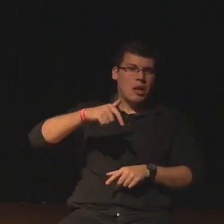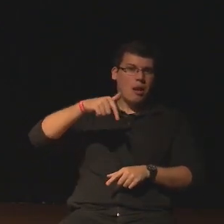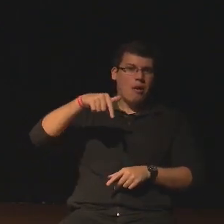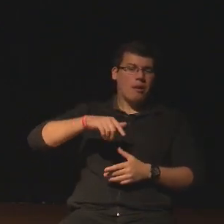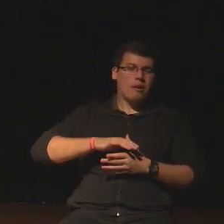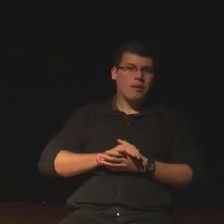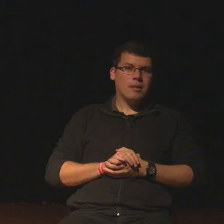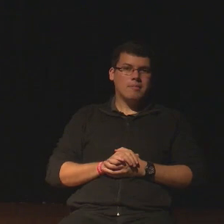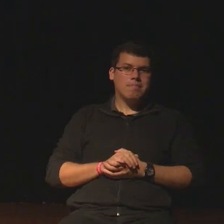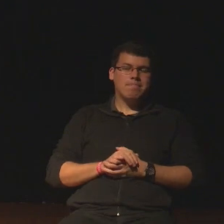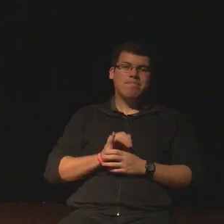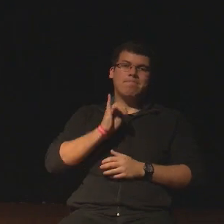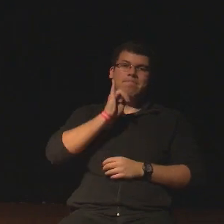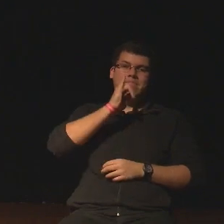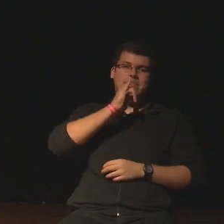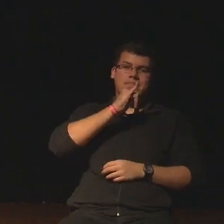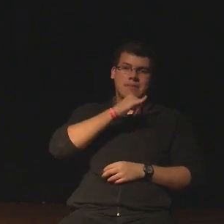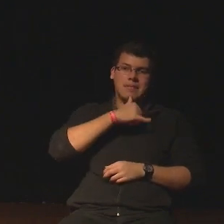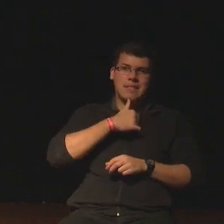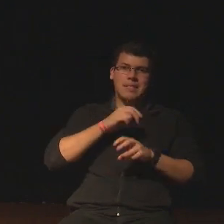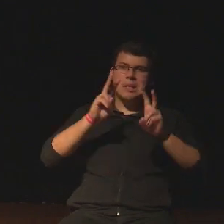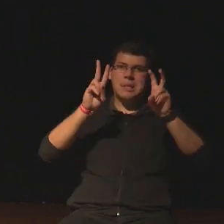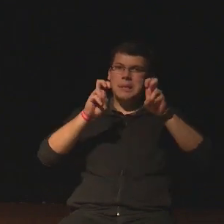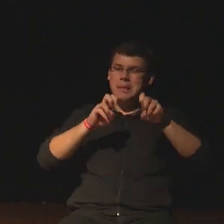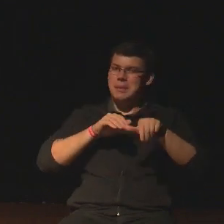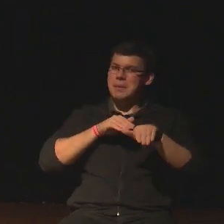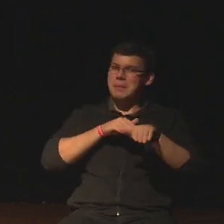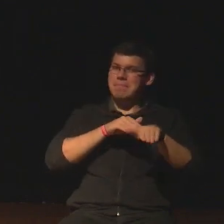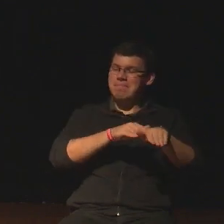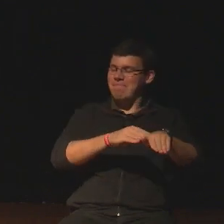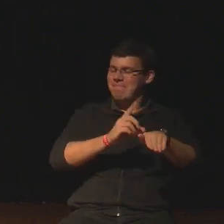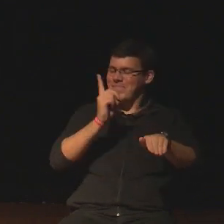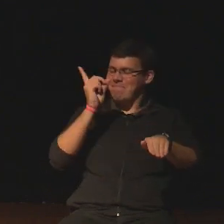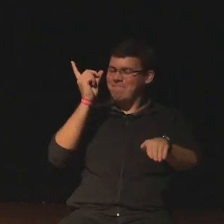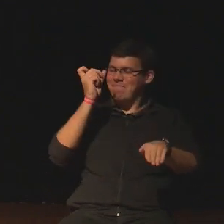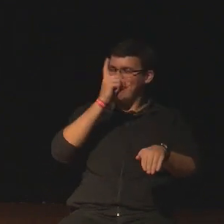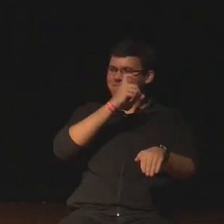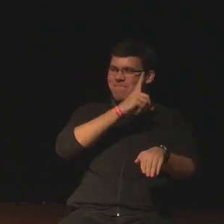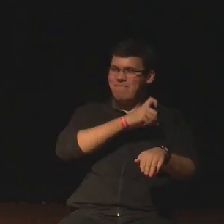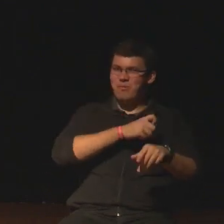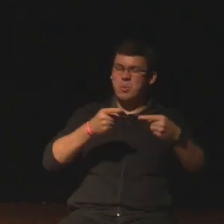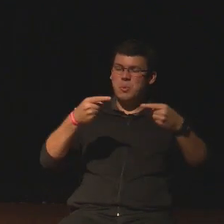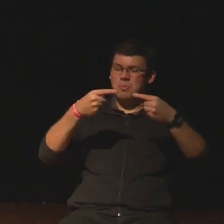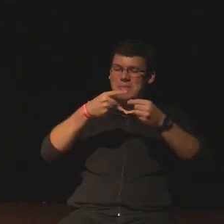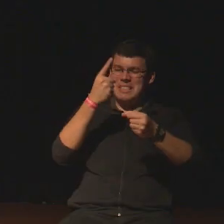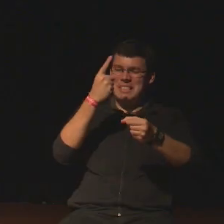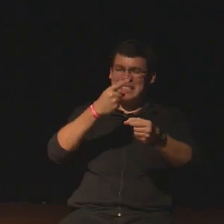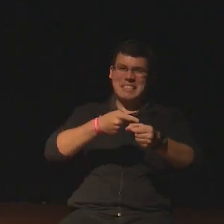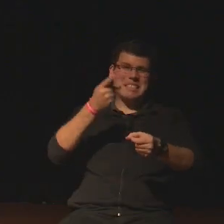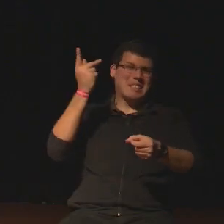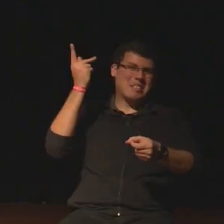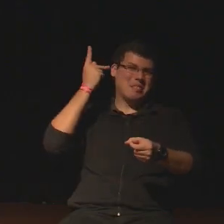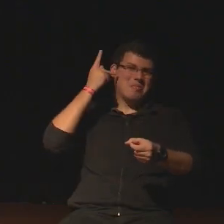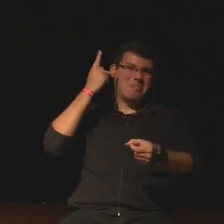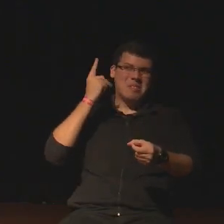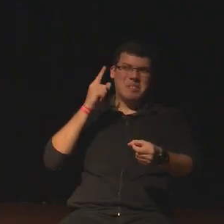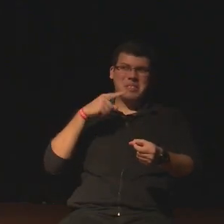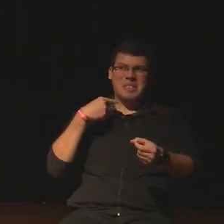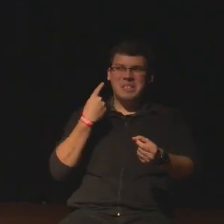Infelizmente, essa questão do trânsito é um desafio cidade de São Paulo, né? É difícil a gente conseguir